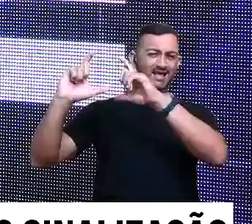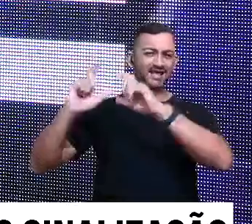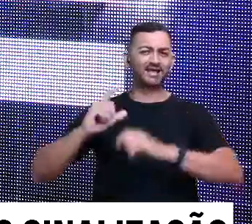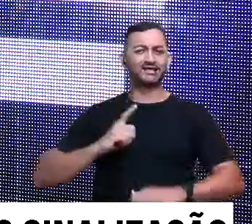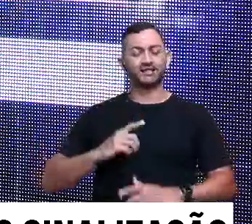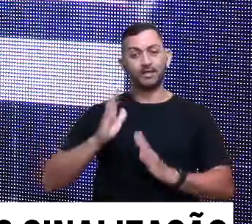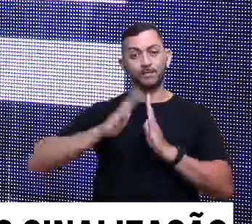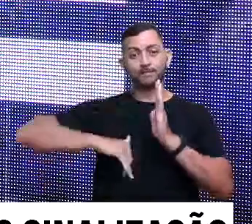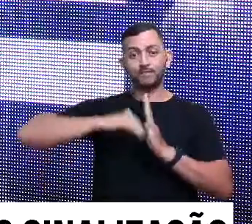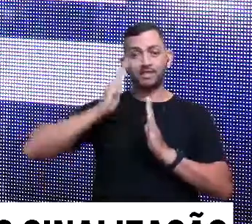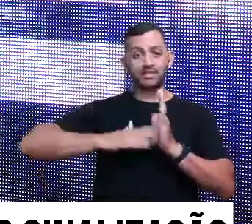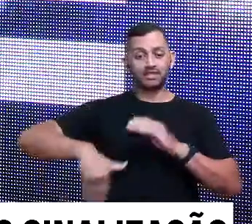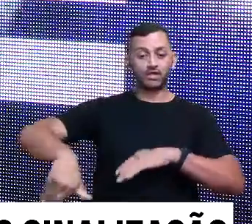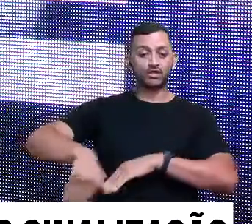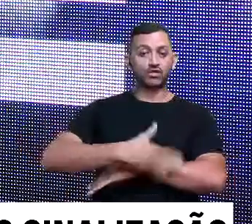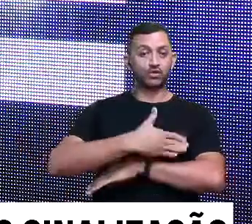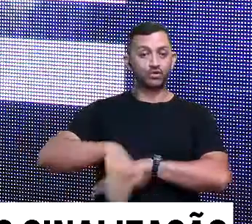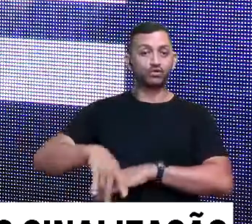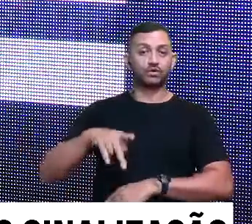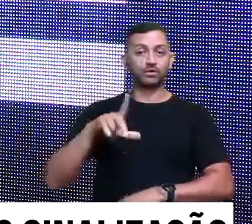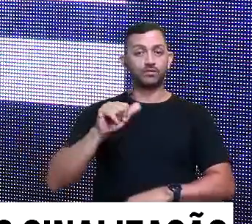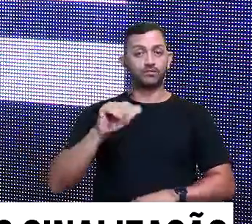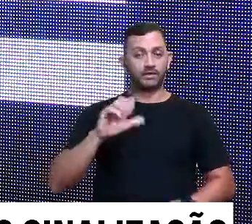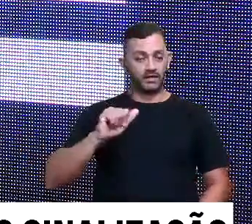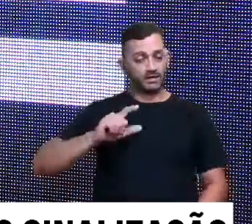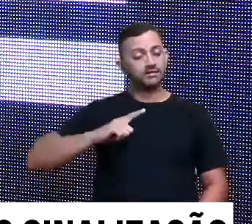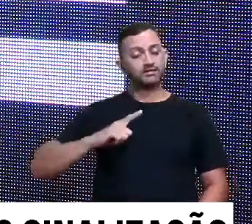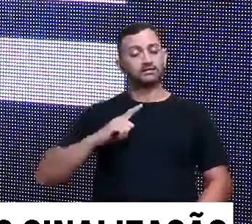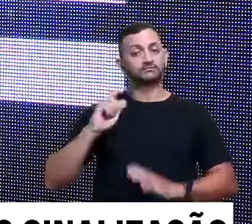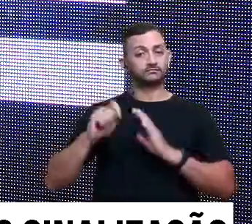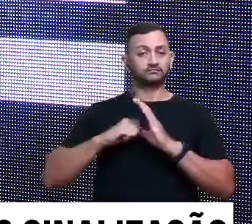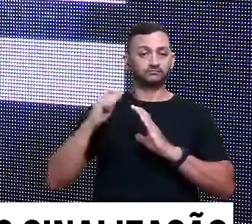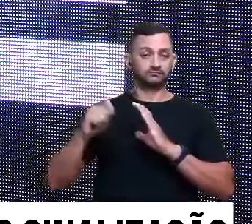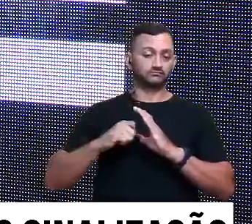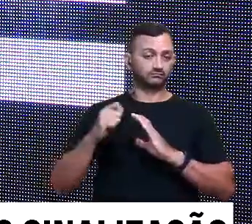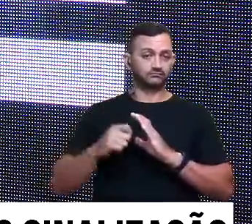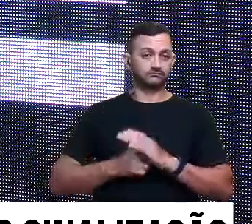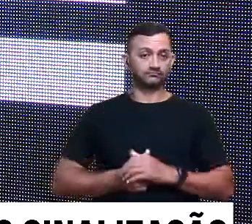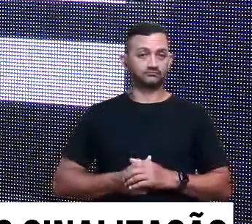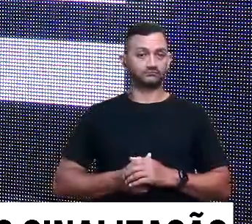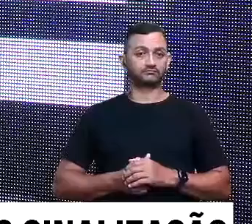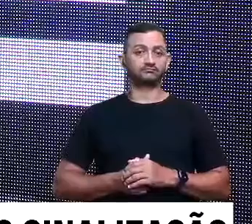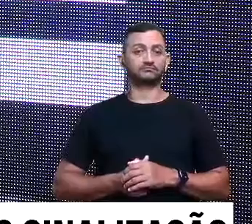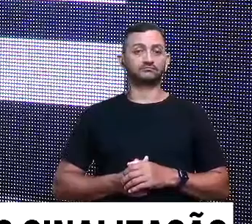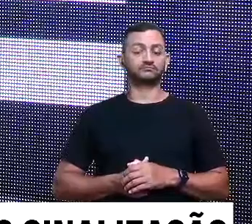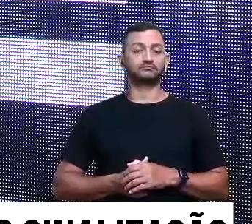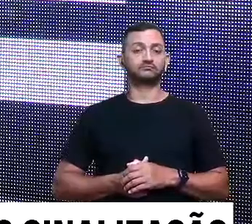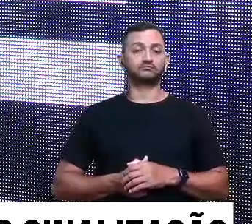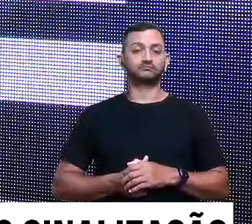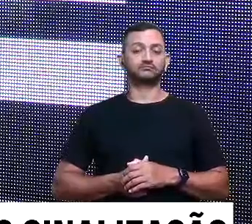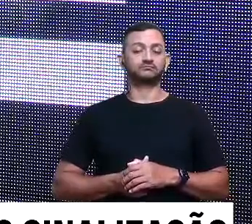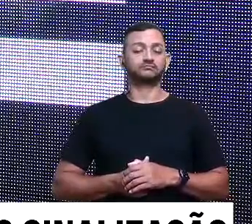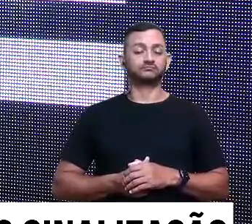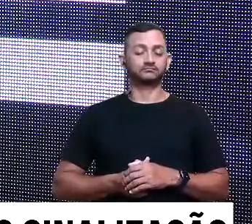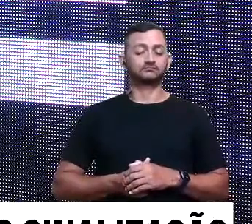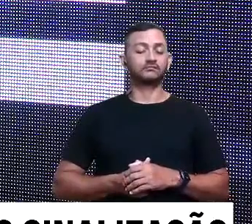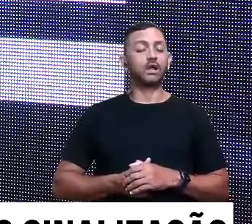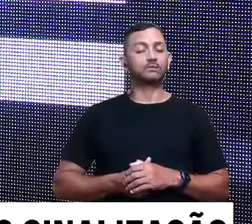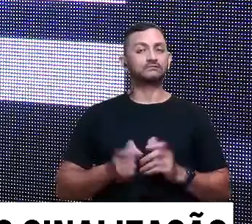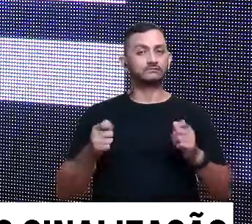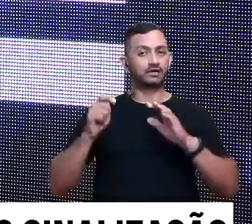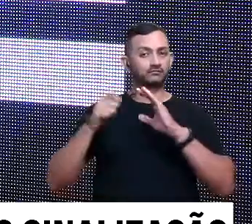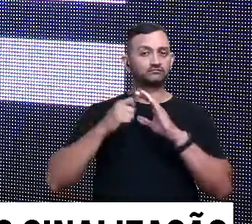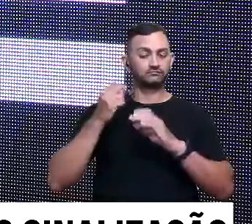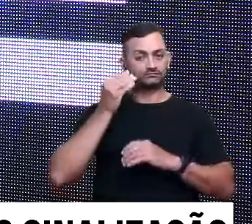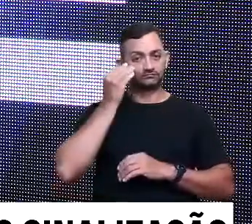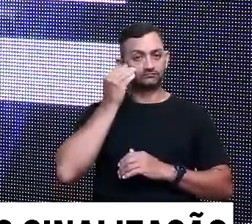pessoal. Então eles pintaram na rua a placa e a gente tem o vídeo para você. A produção vai já colocar o vídeo também com o áudio